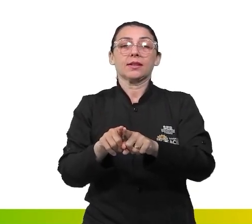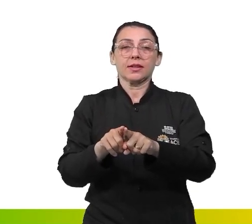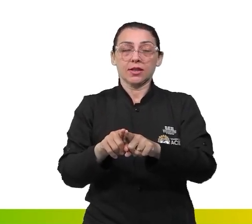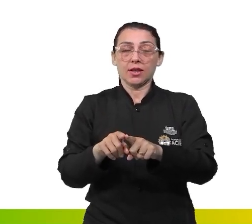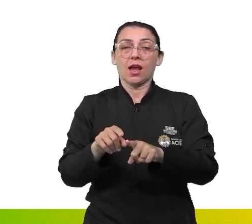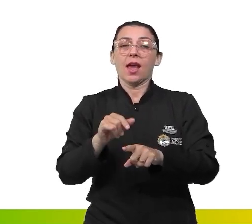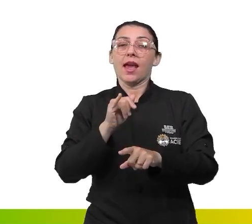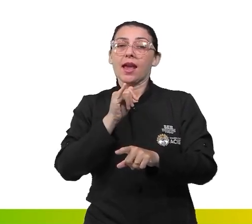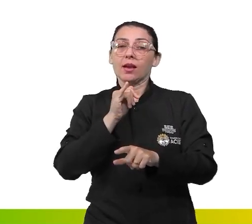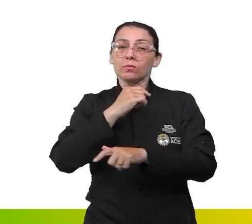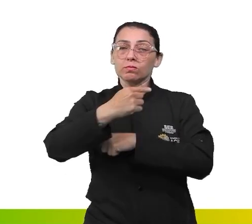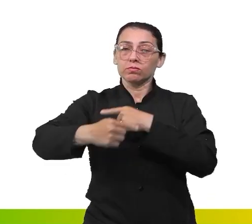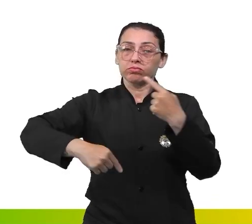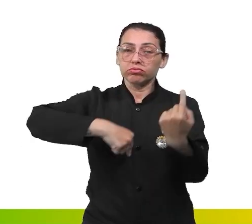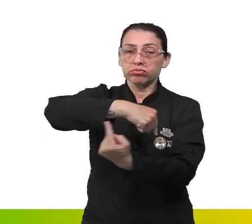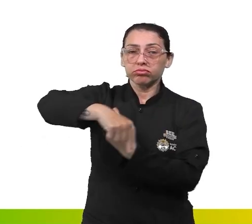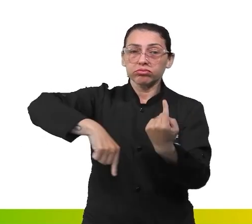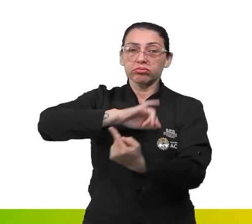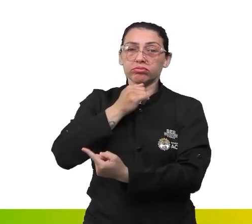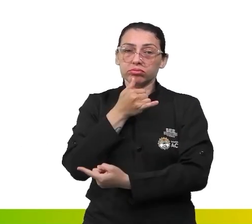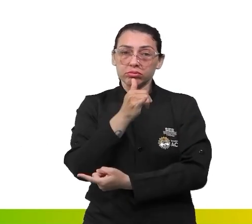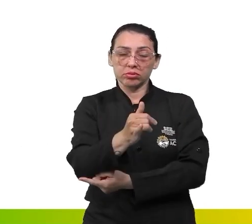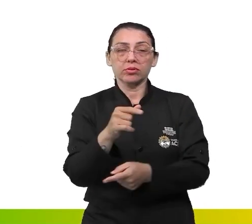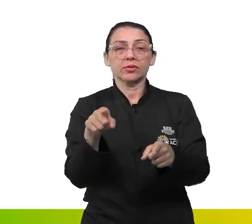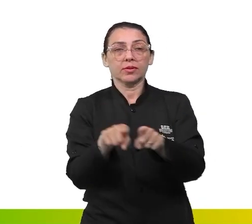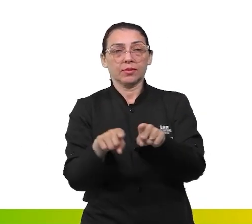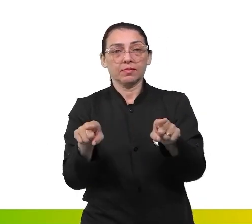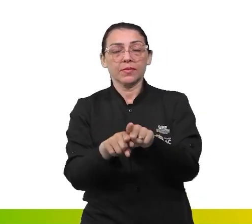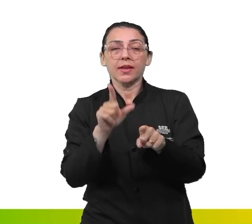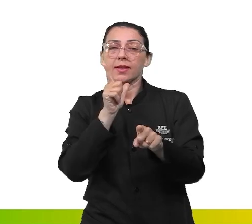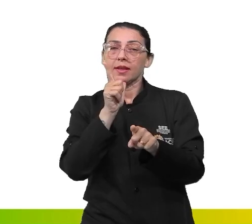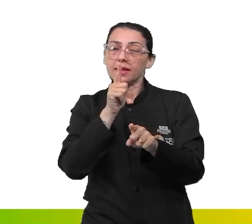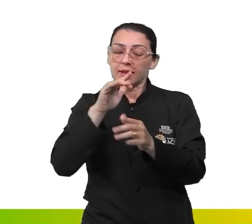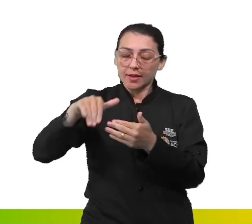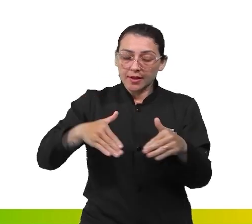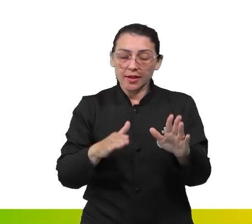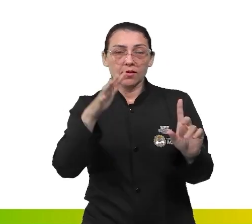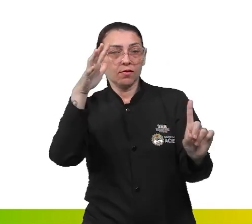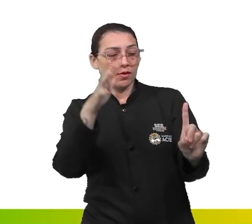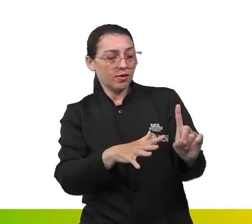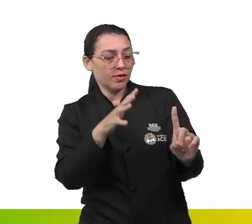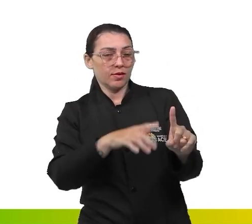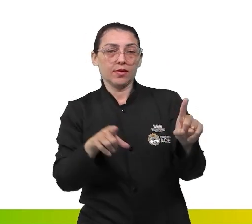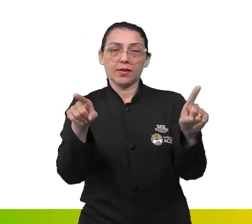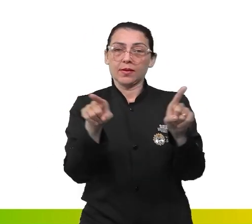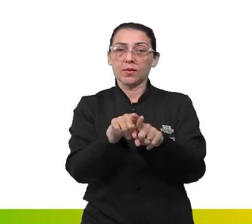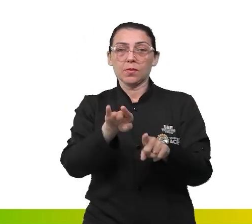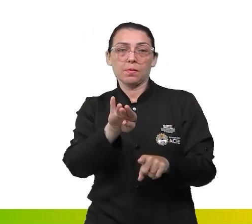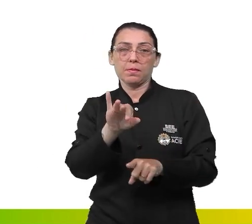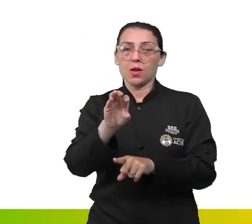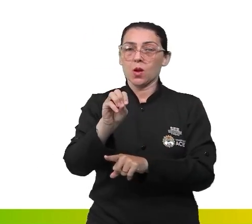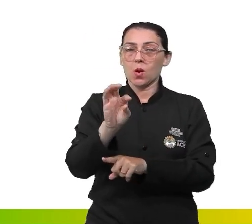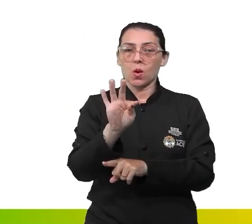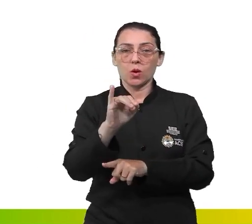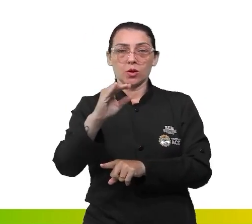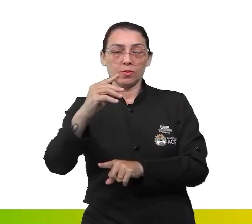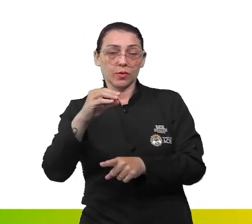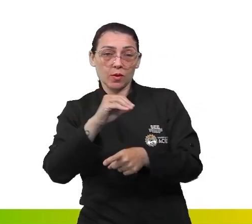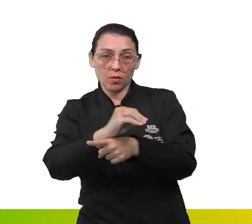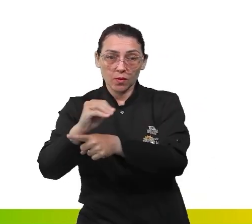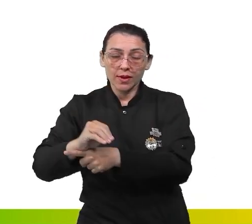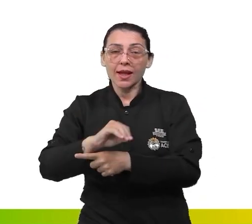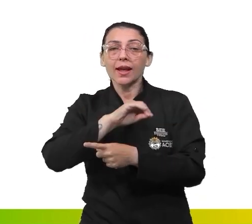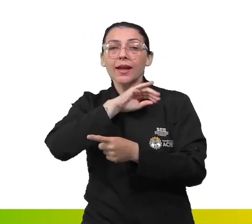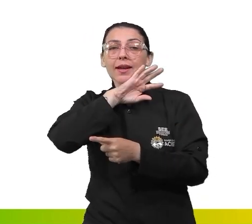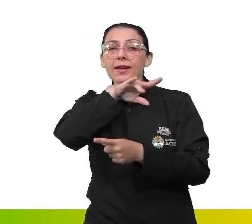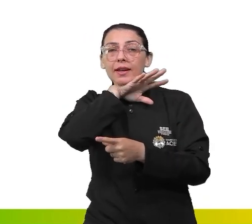de energia. Outro fator também, esses rios vão influenciar diretamente os aspectos bióticos, que é a manutenção dos seres